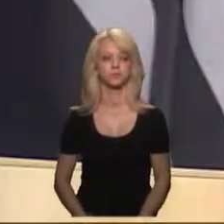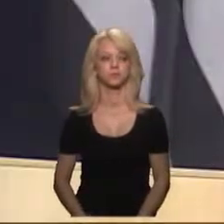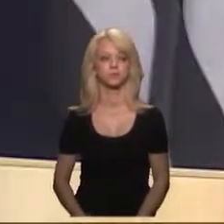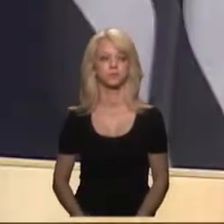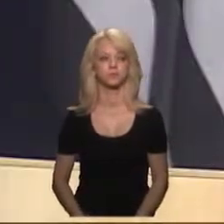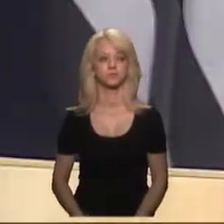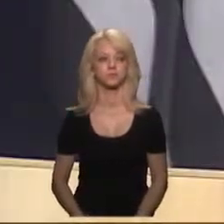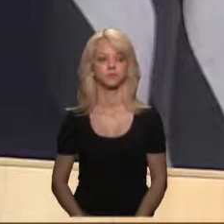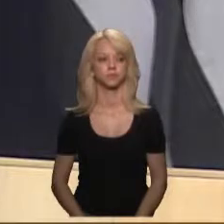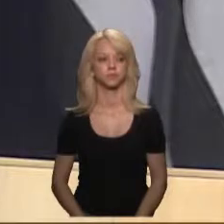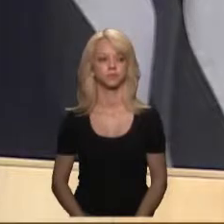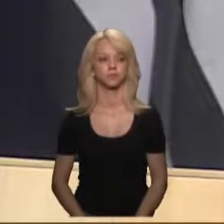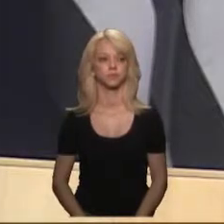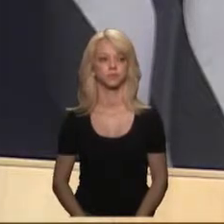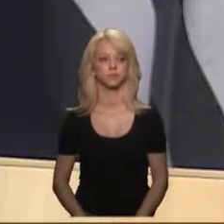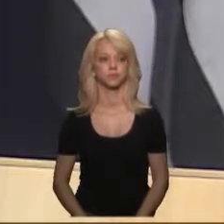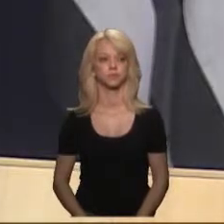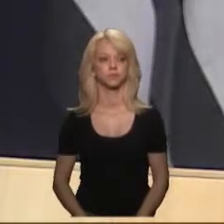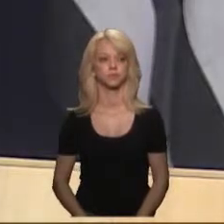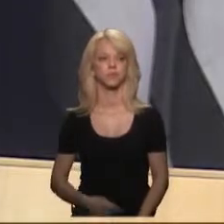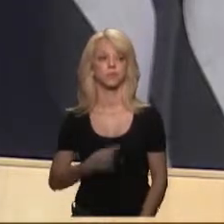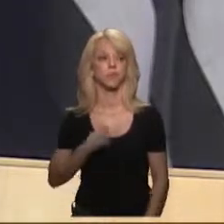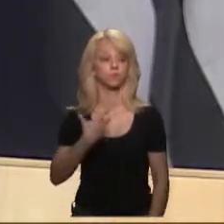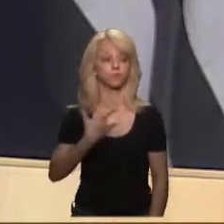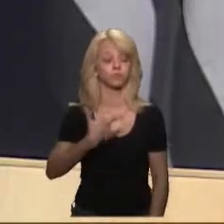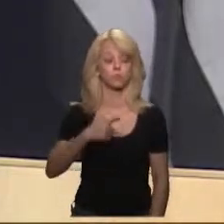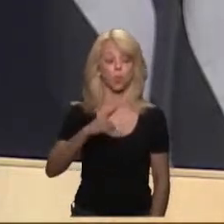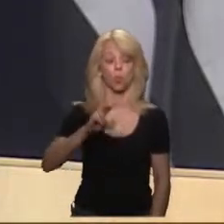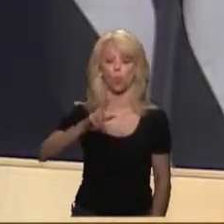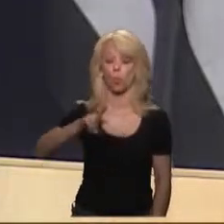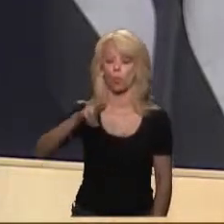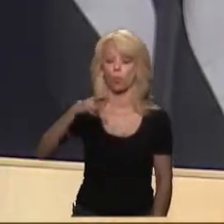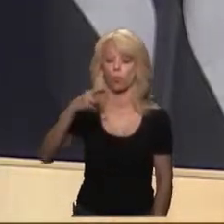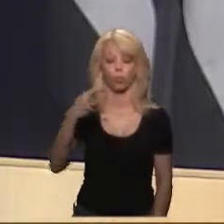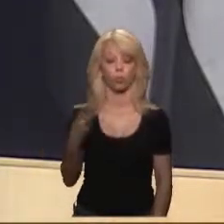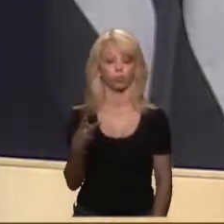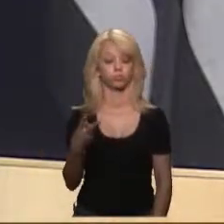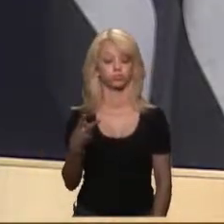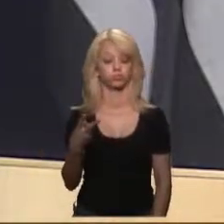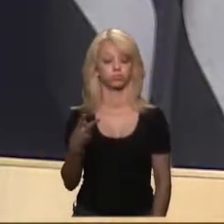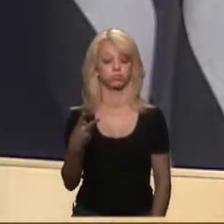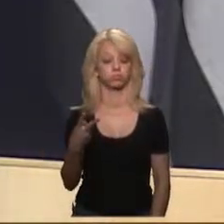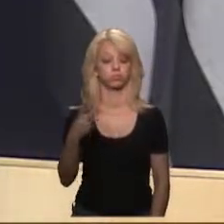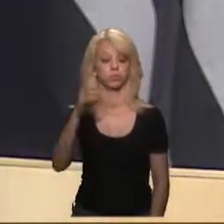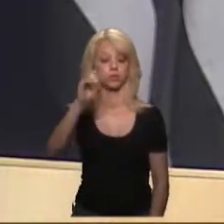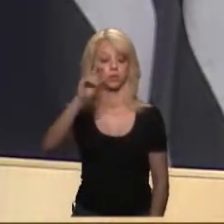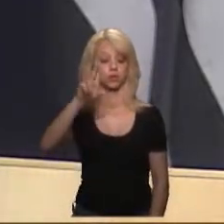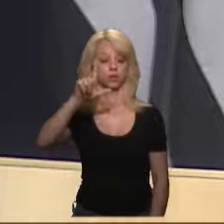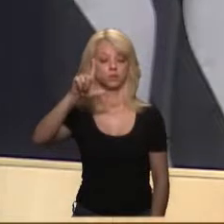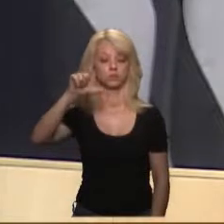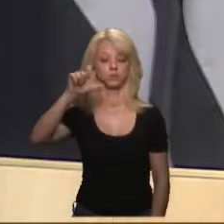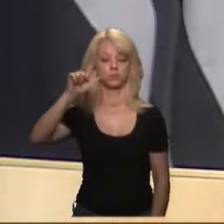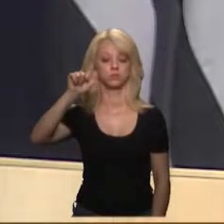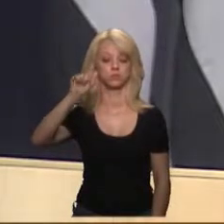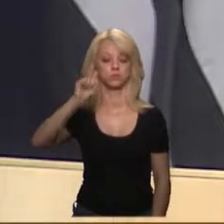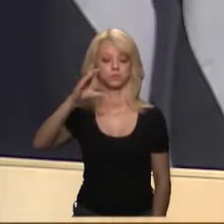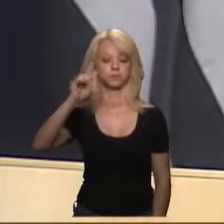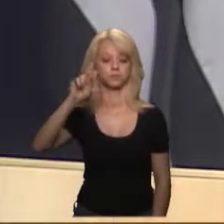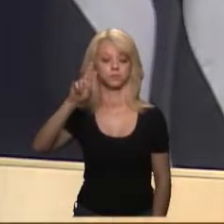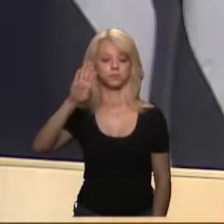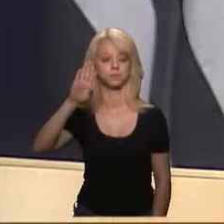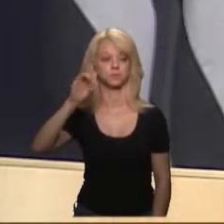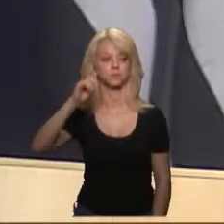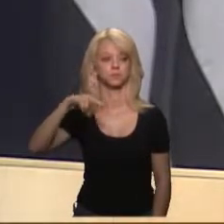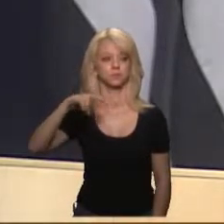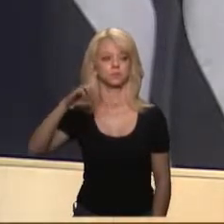projeto, muito menos contra o vereador Douglas Carbone, que é meu amigo. Eu só estou dizendo que nós temos que tomar cuidado, porque senão nós não vamos discutir aquilo